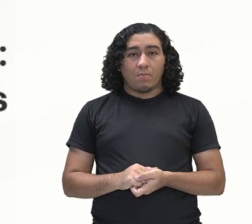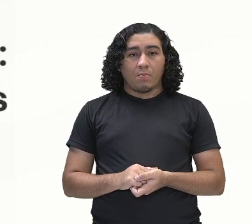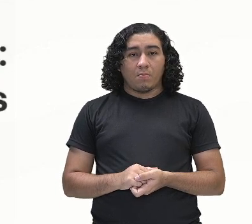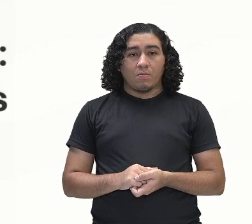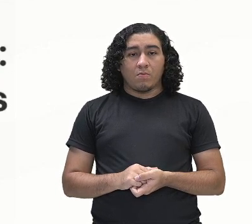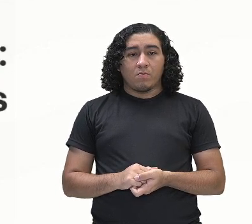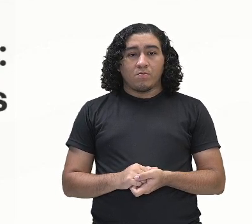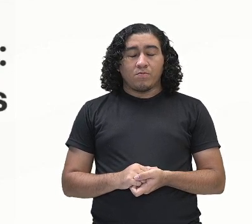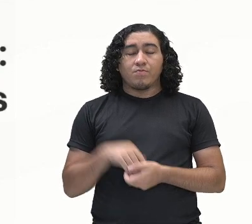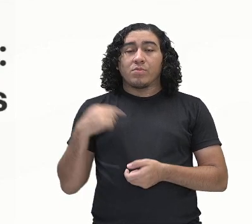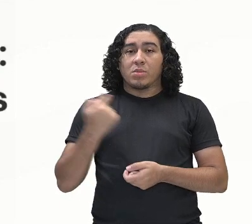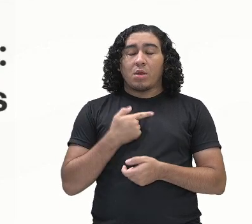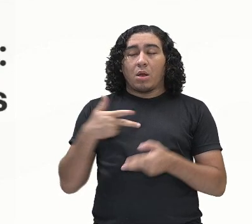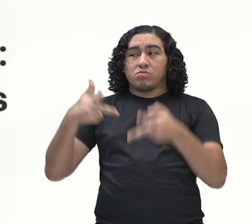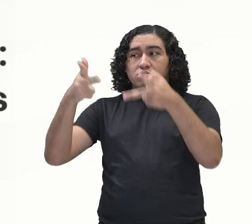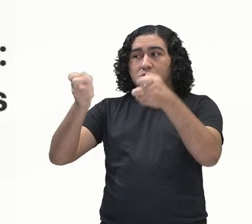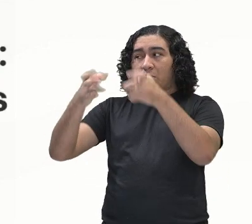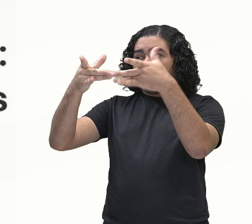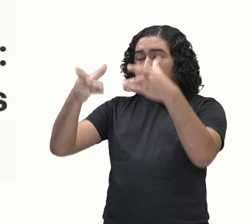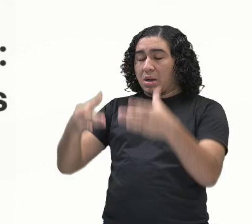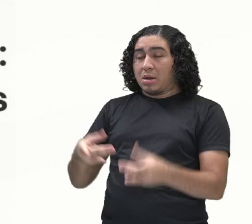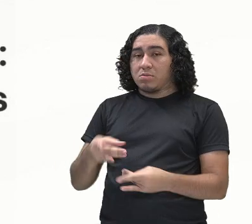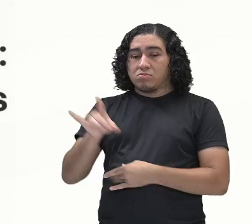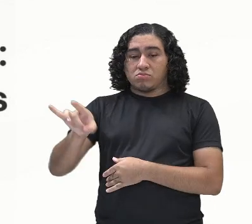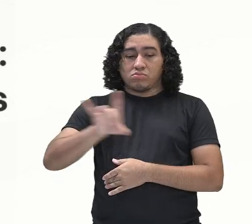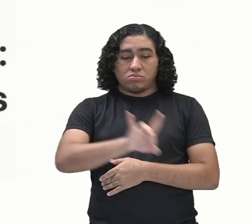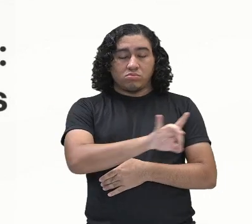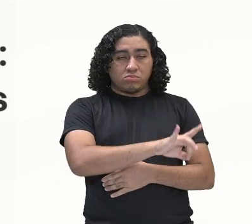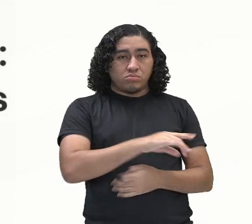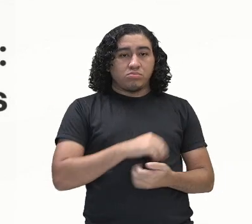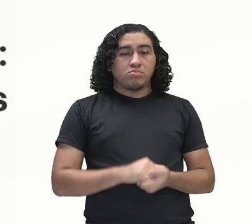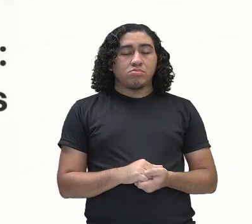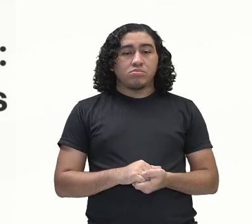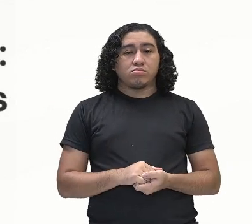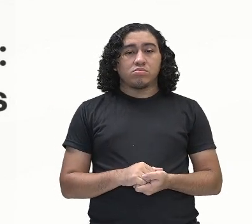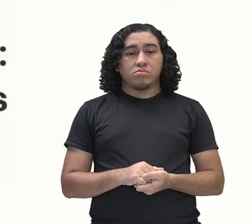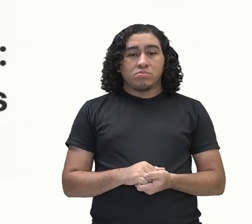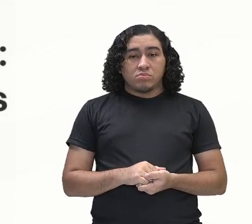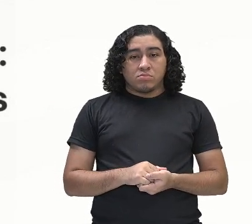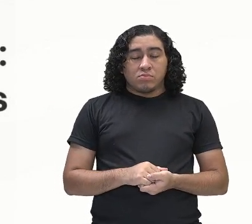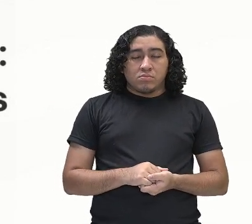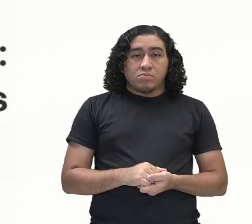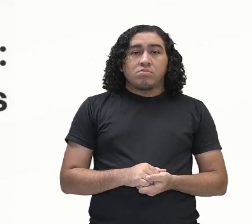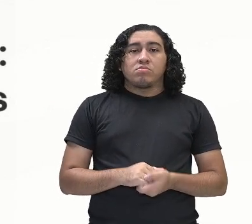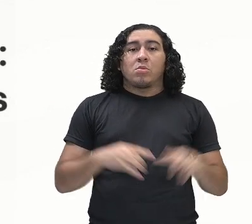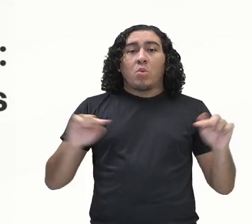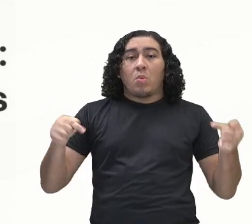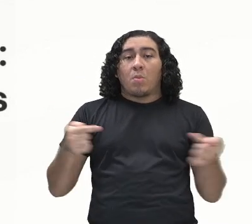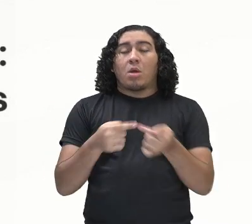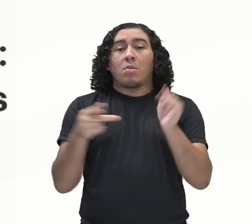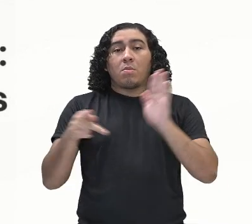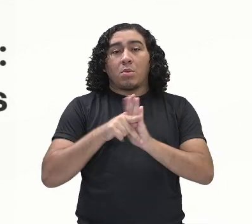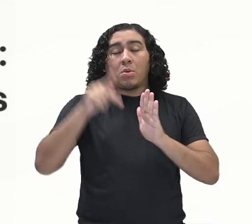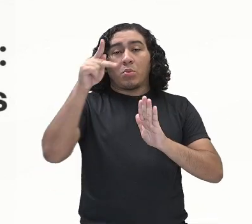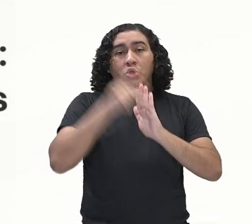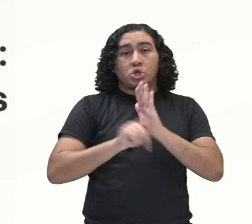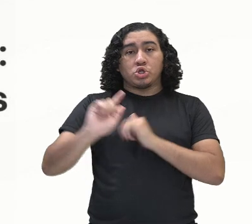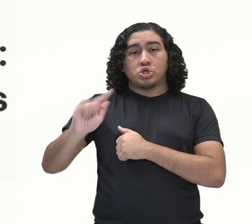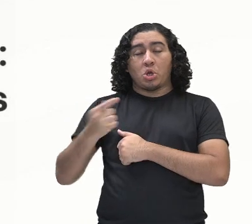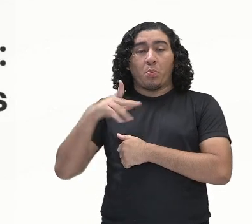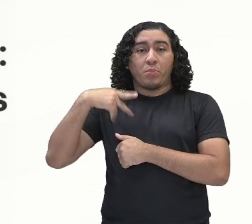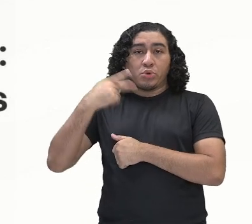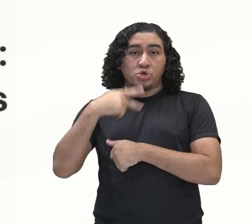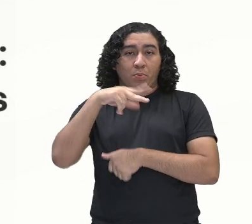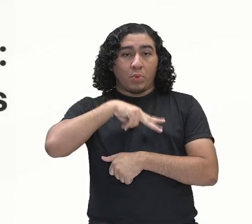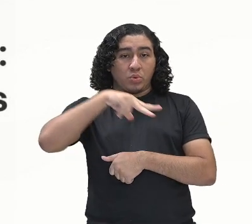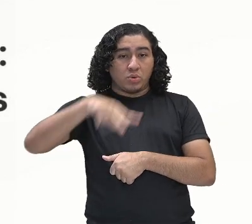missionárias, tá bom? A gente vai observar cada um deles. Está diretamente ligada aí ao projeto geopolítico português, né, que nada mais é aqui